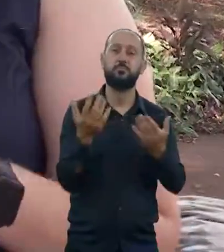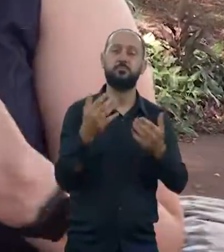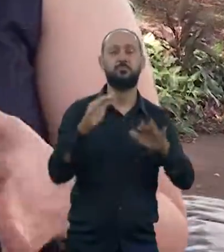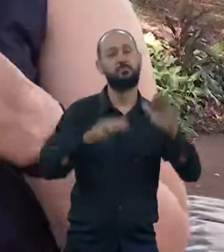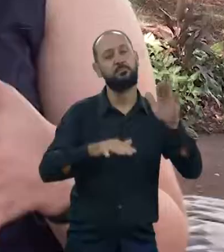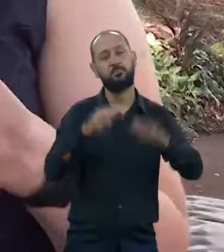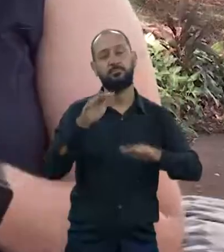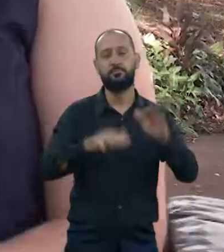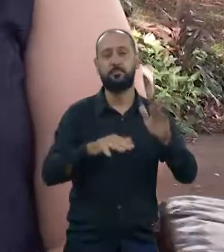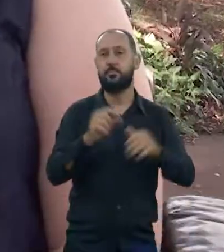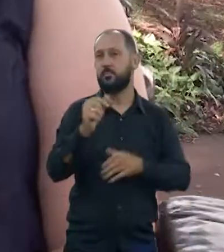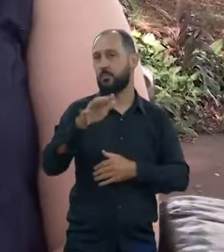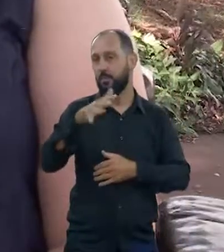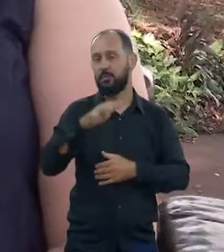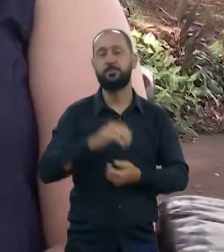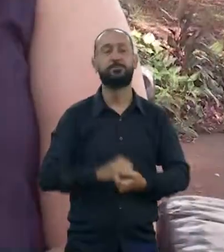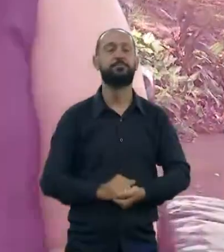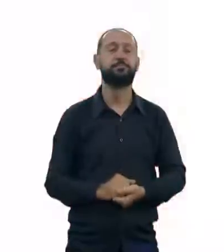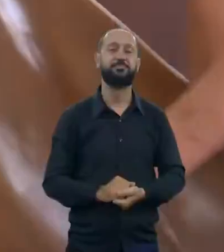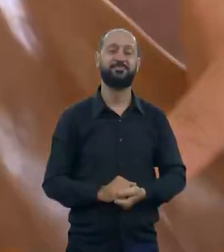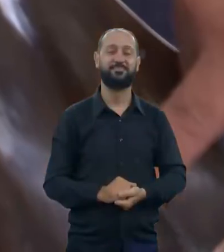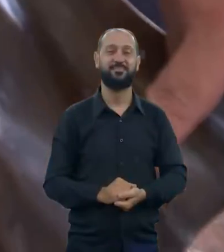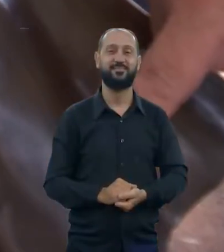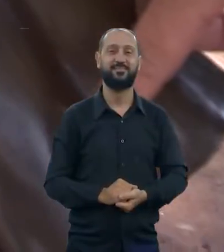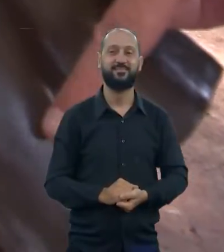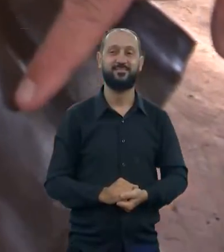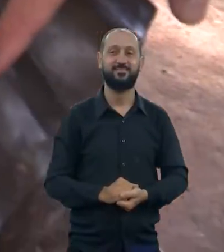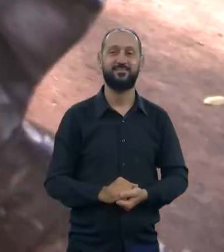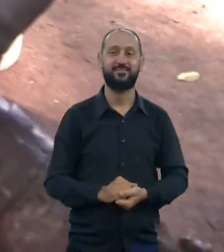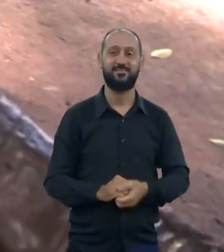orçamentos, então ficou aproximadamente esse valor.